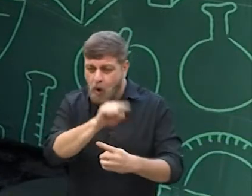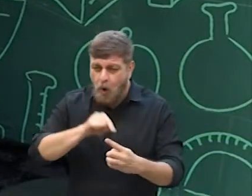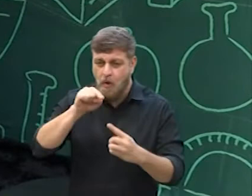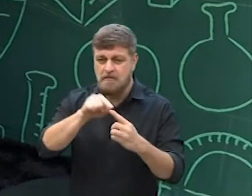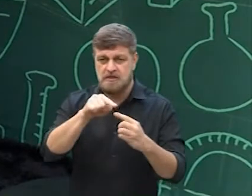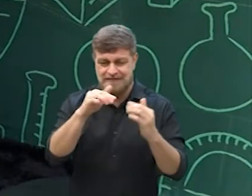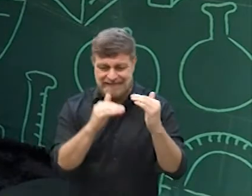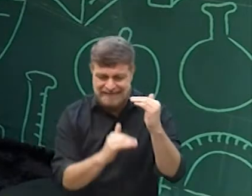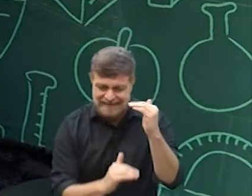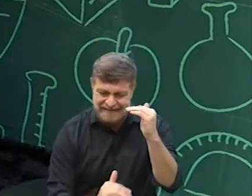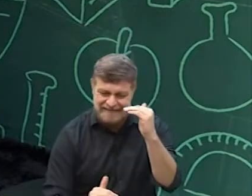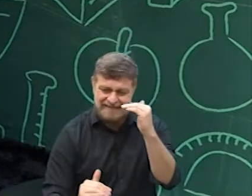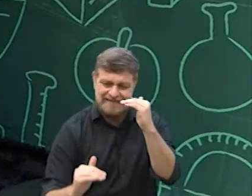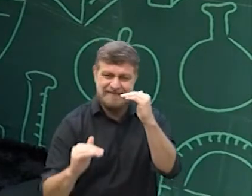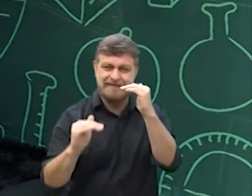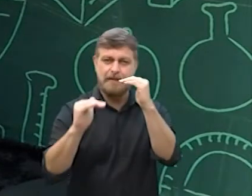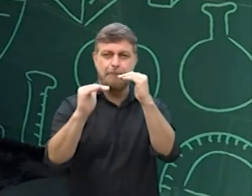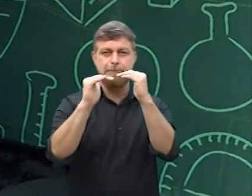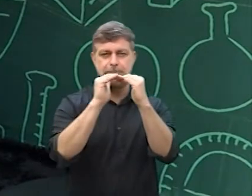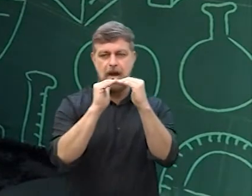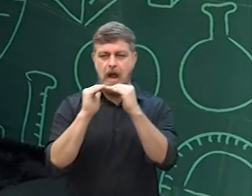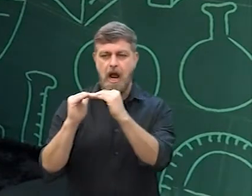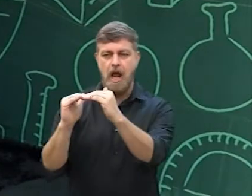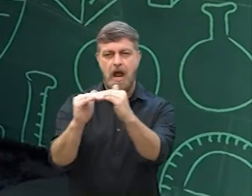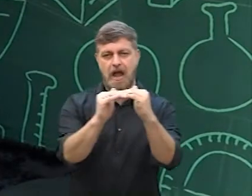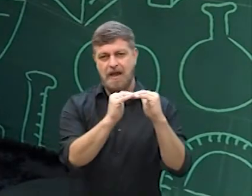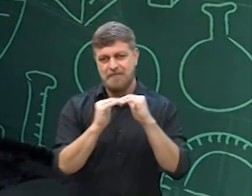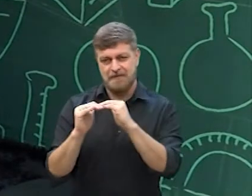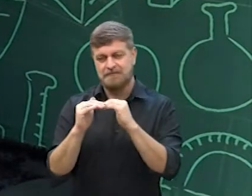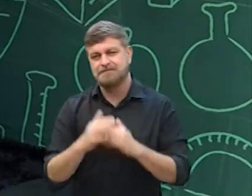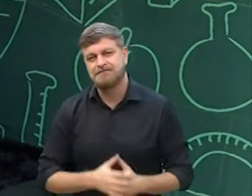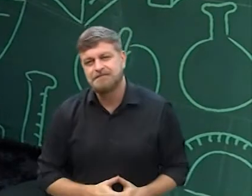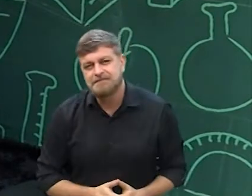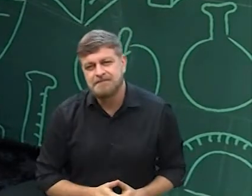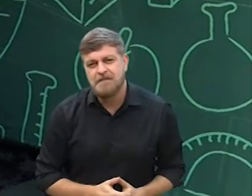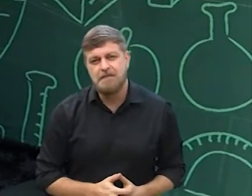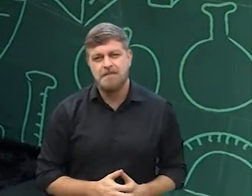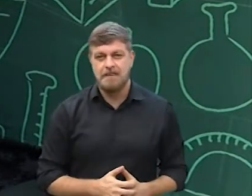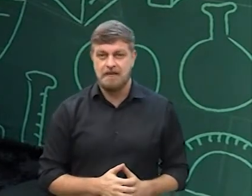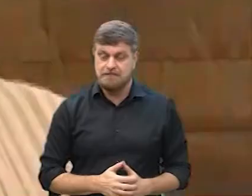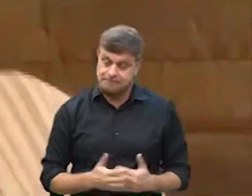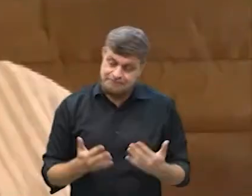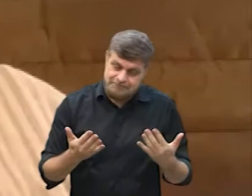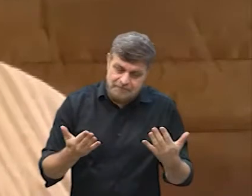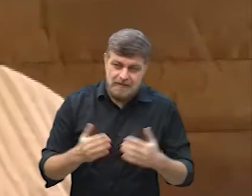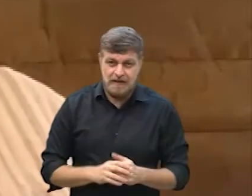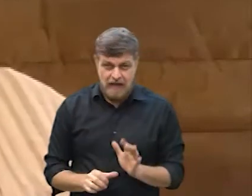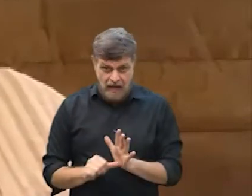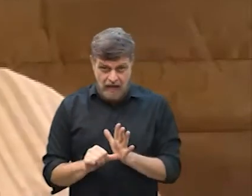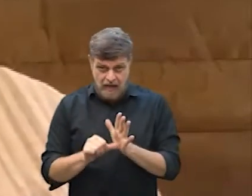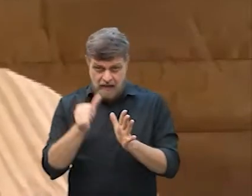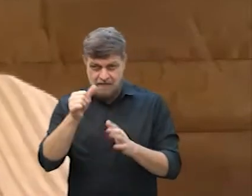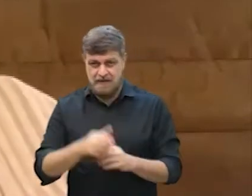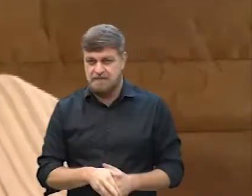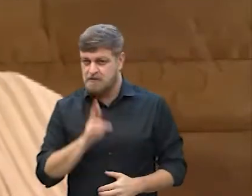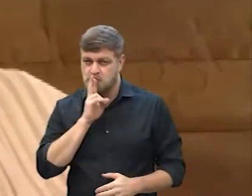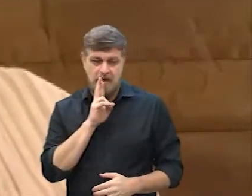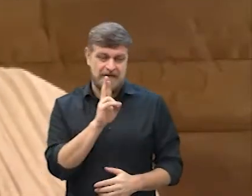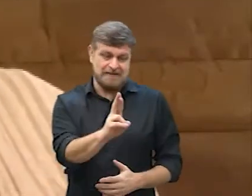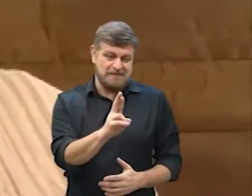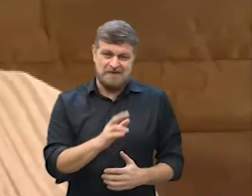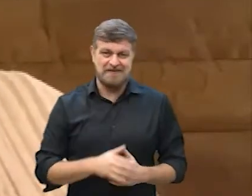para tentar diminuir, equilibrar um pouquinho essa situação? Bem, em primeiro lugar, a